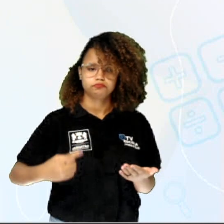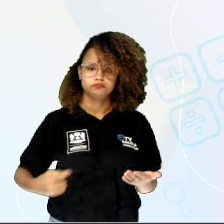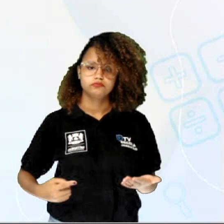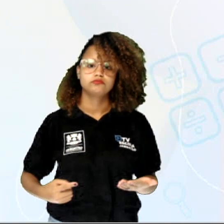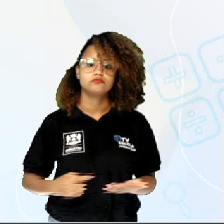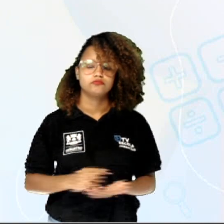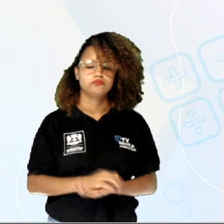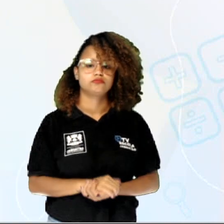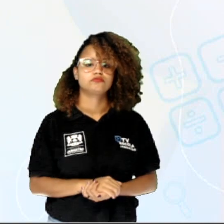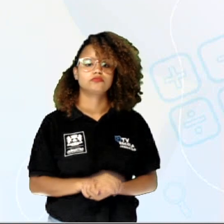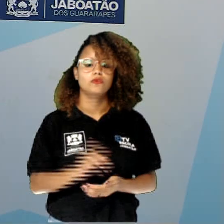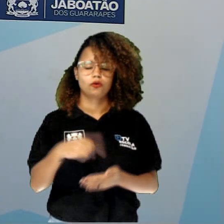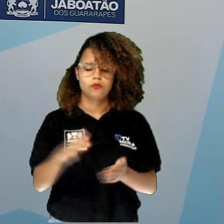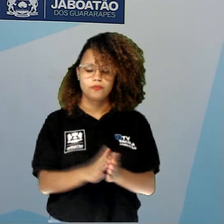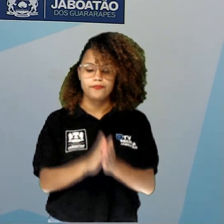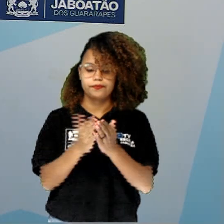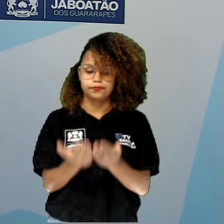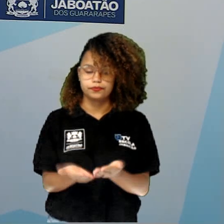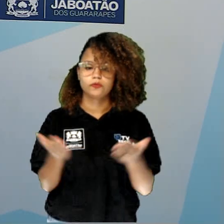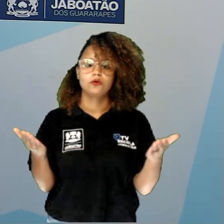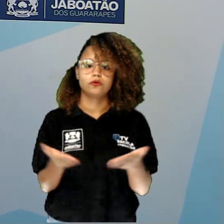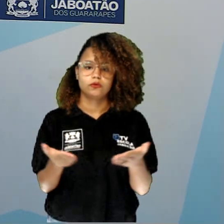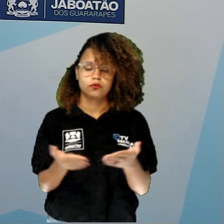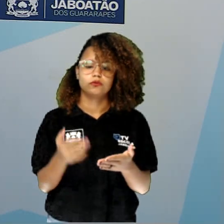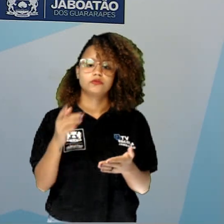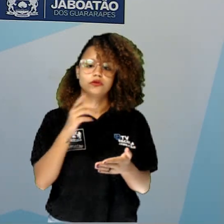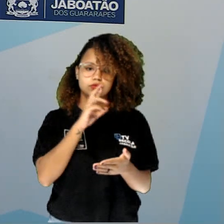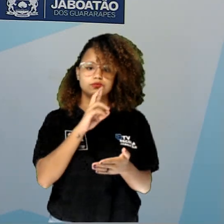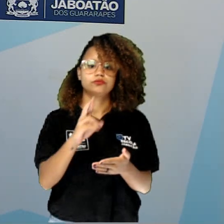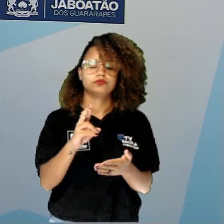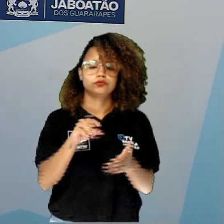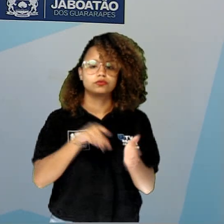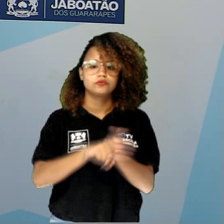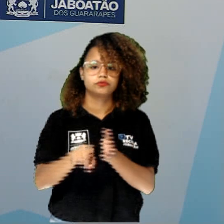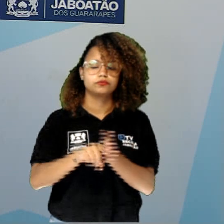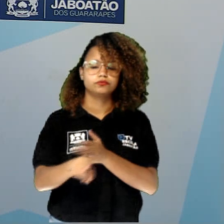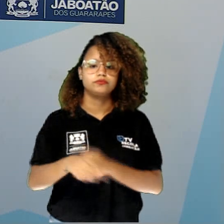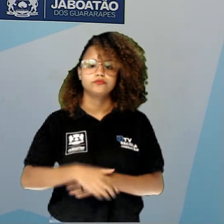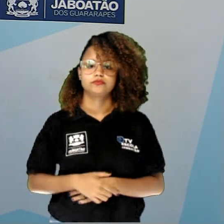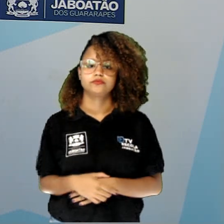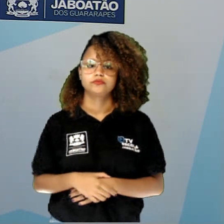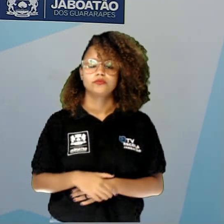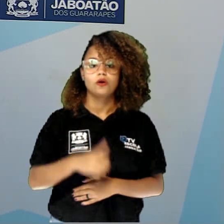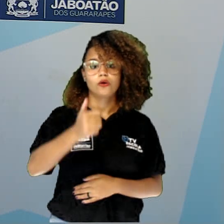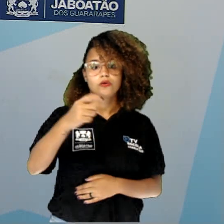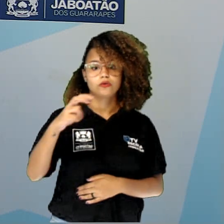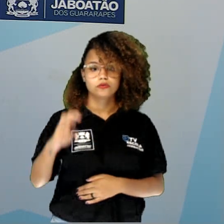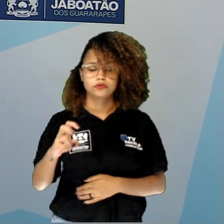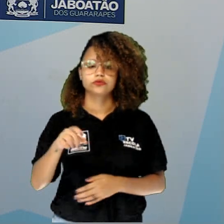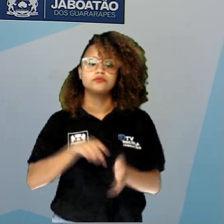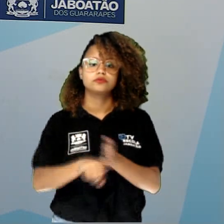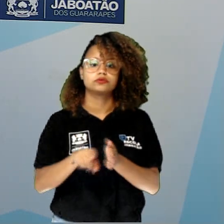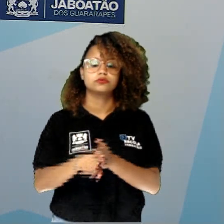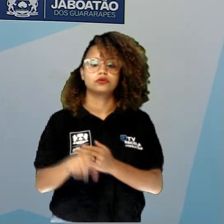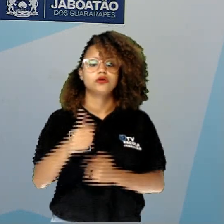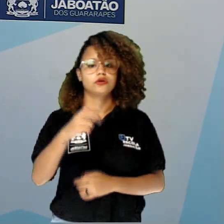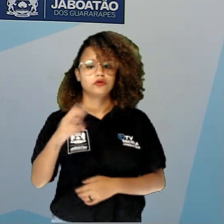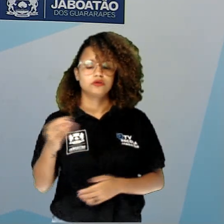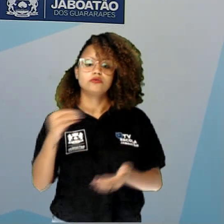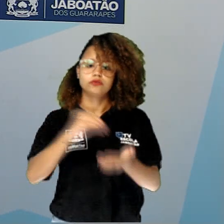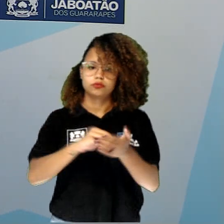E aí eu vou ficar com a equação que eu consigo eliminar o y, vai ficar 7x igual a